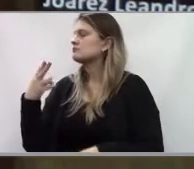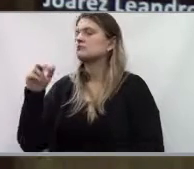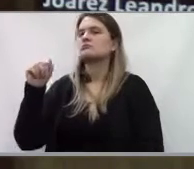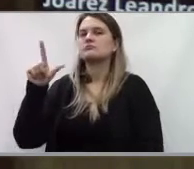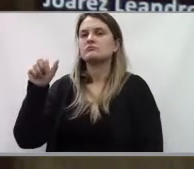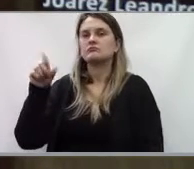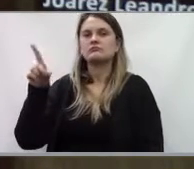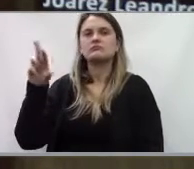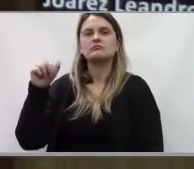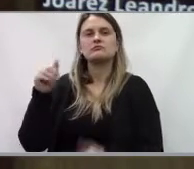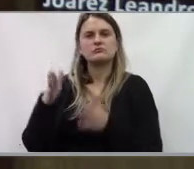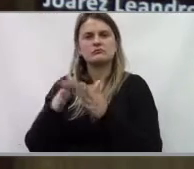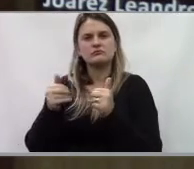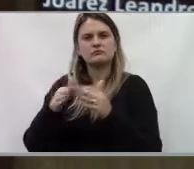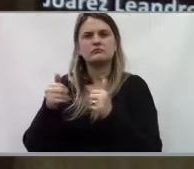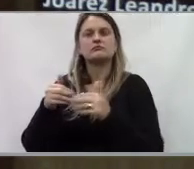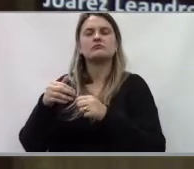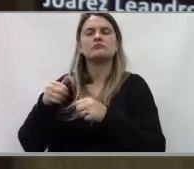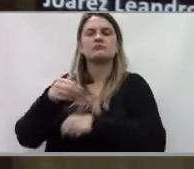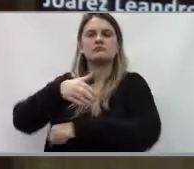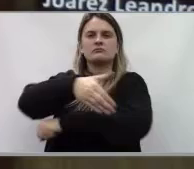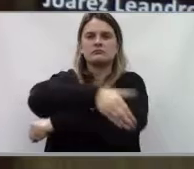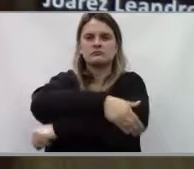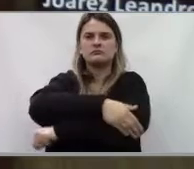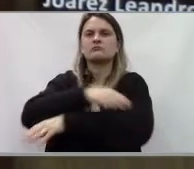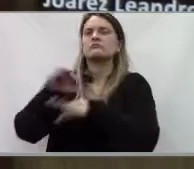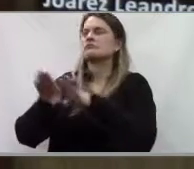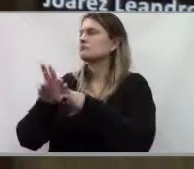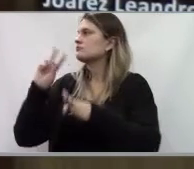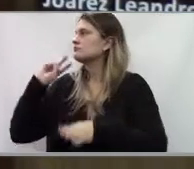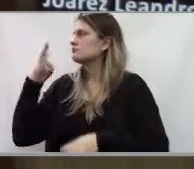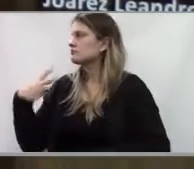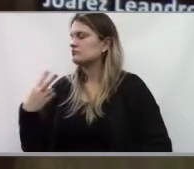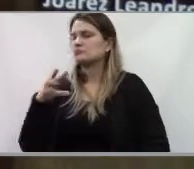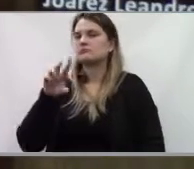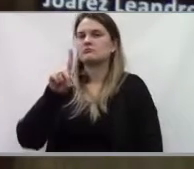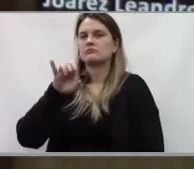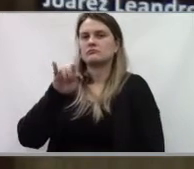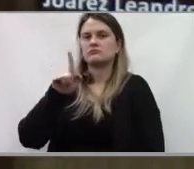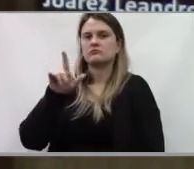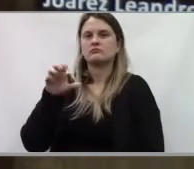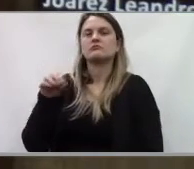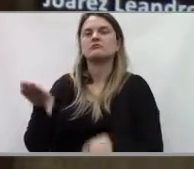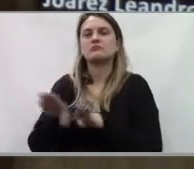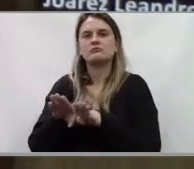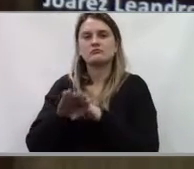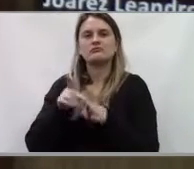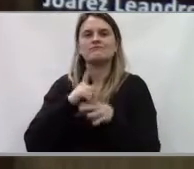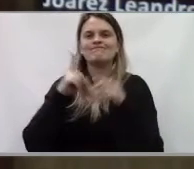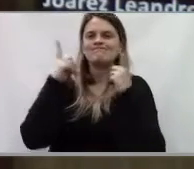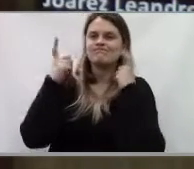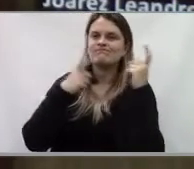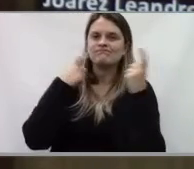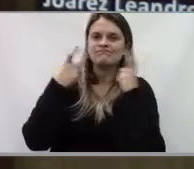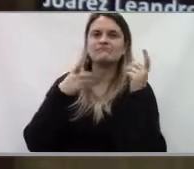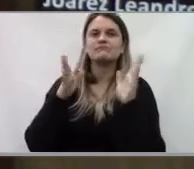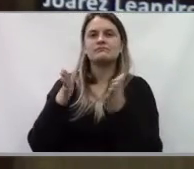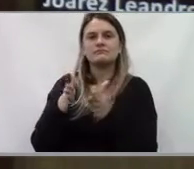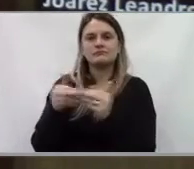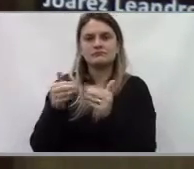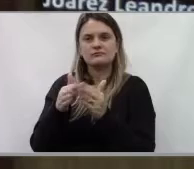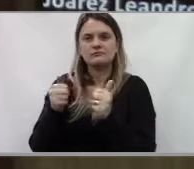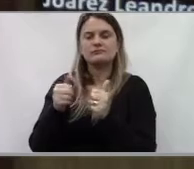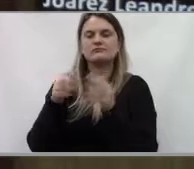também um requerimento lá naquele trevo. O vereador Diego, que não se encontra aqui, também preocupado com a região sul, também fez já